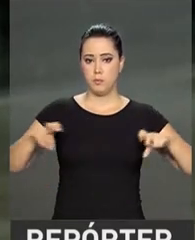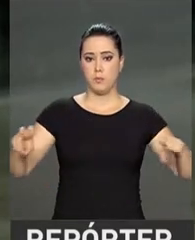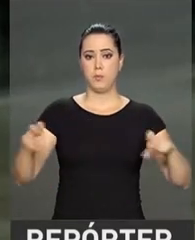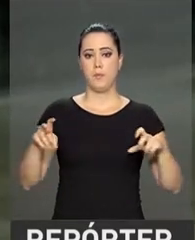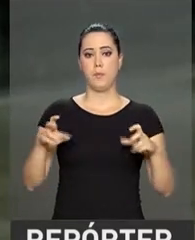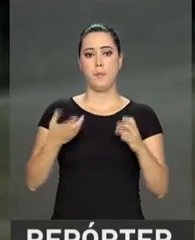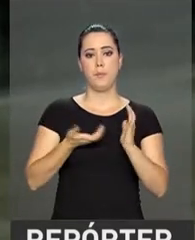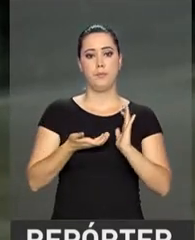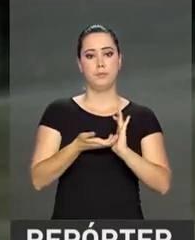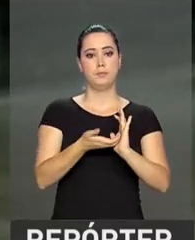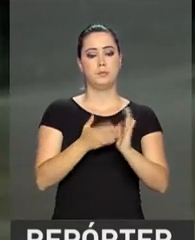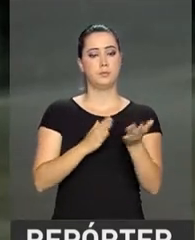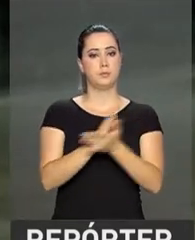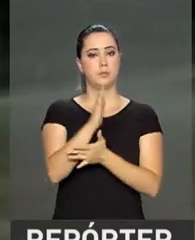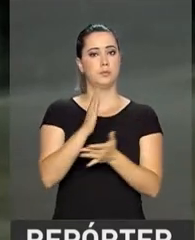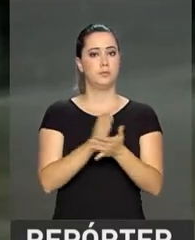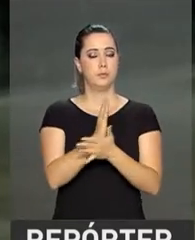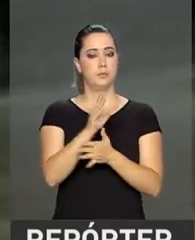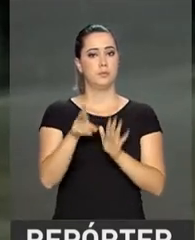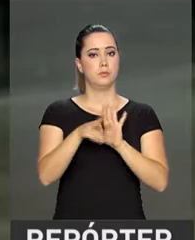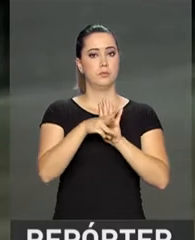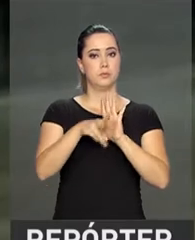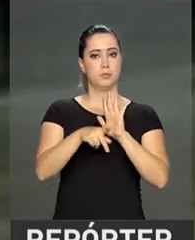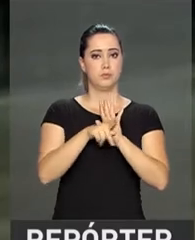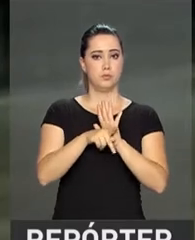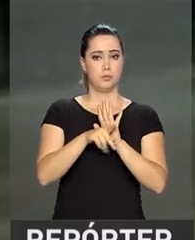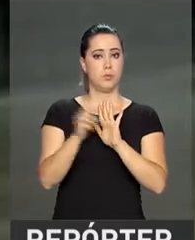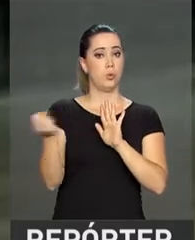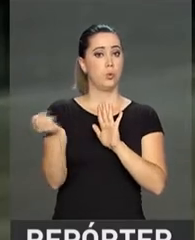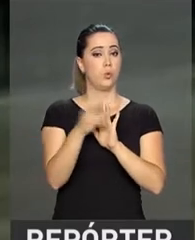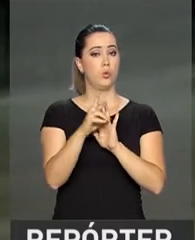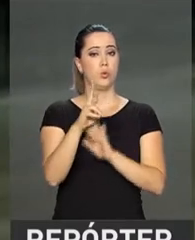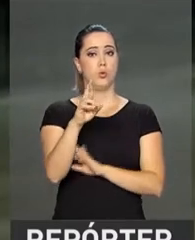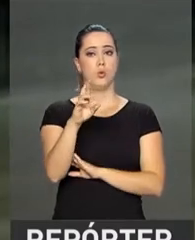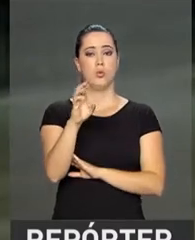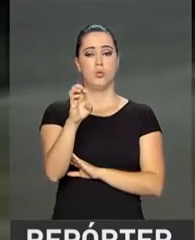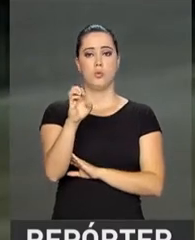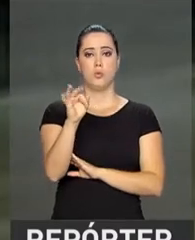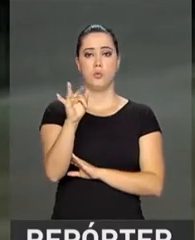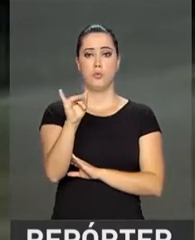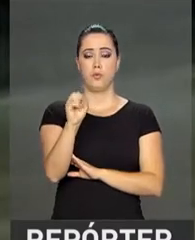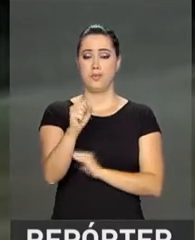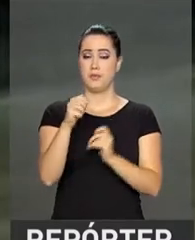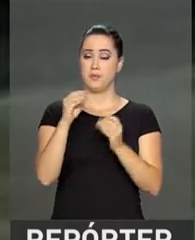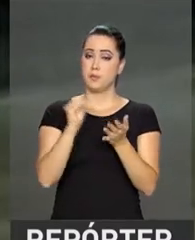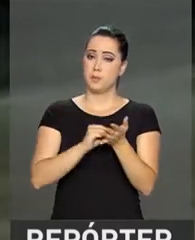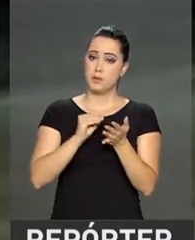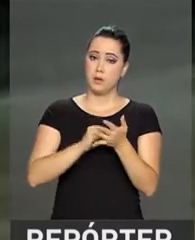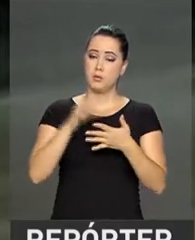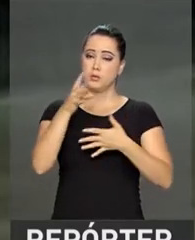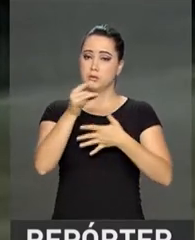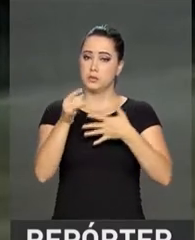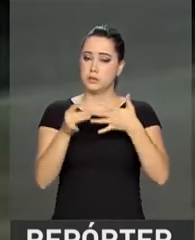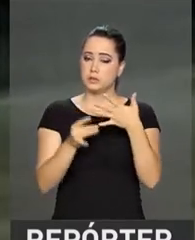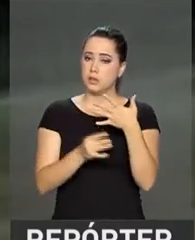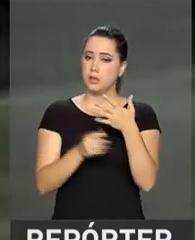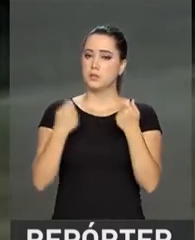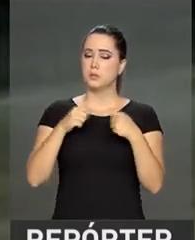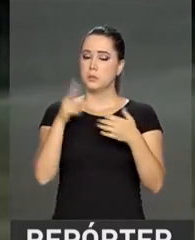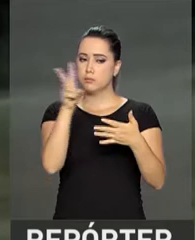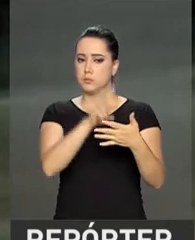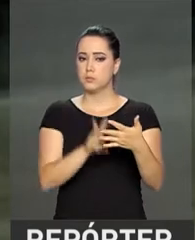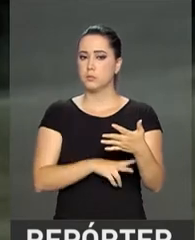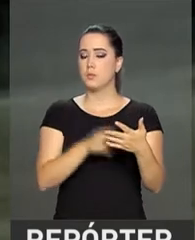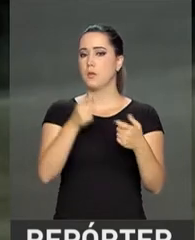dos Deputados aprovou a MP do novo Refis, mas ainda faltam destaques que devem ser